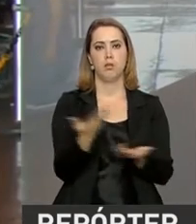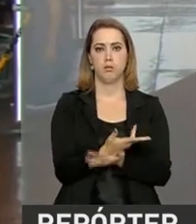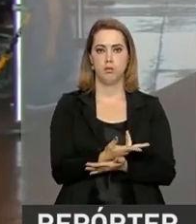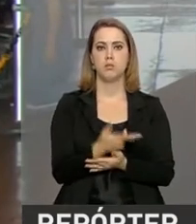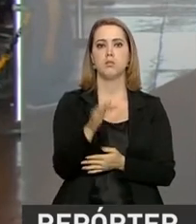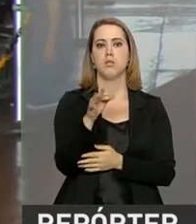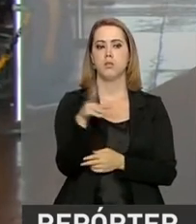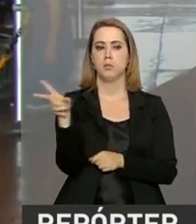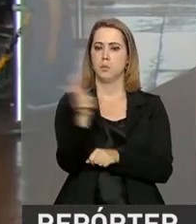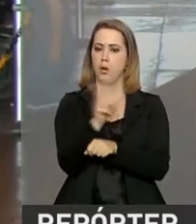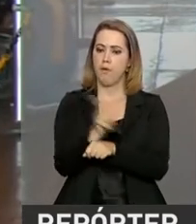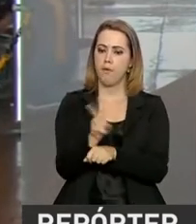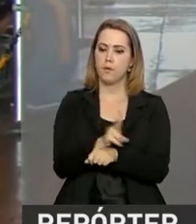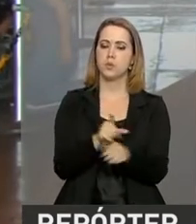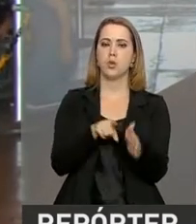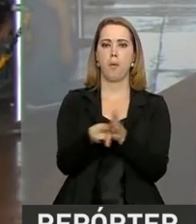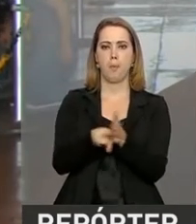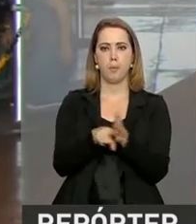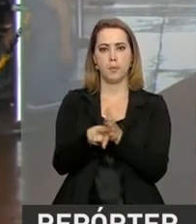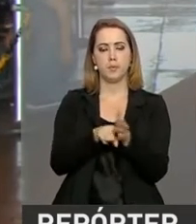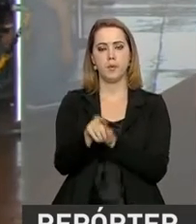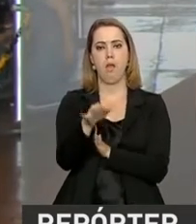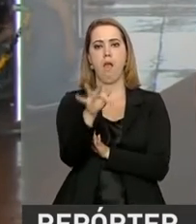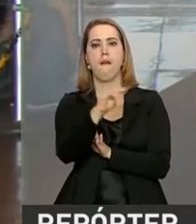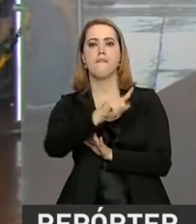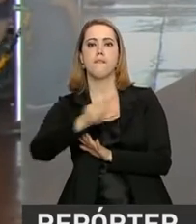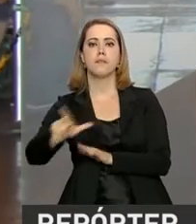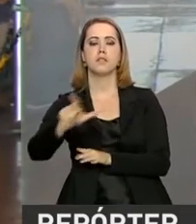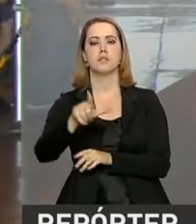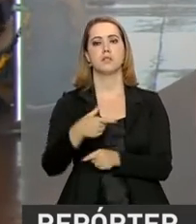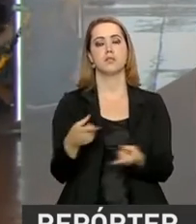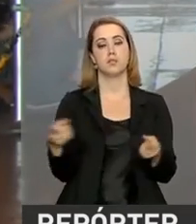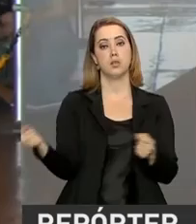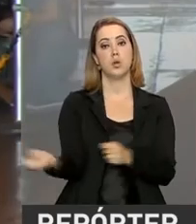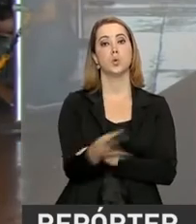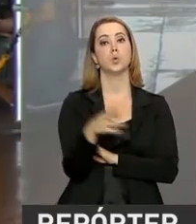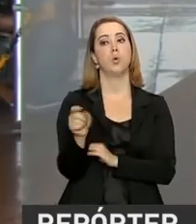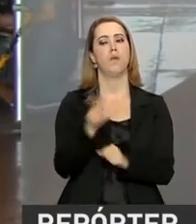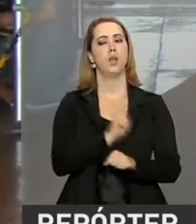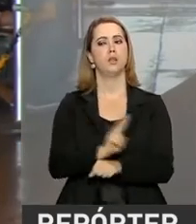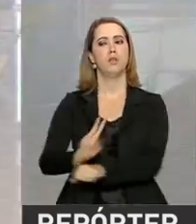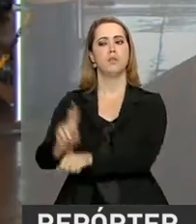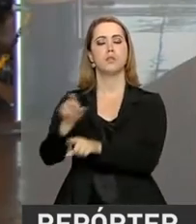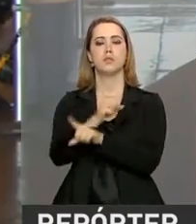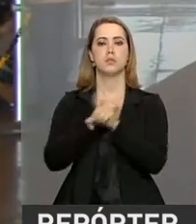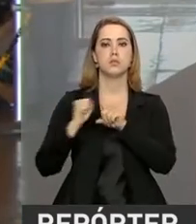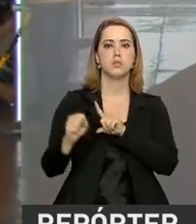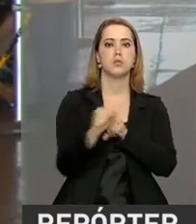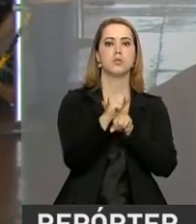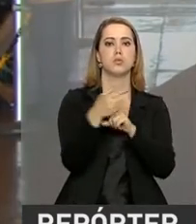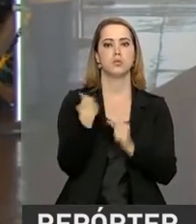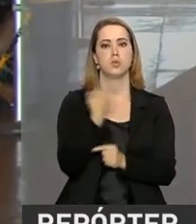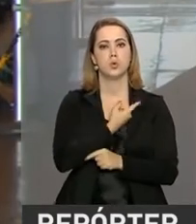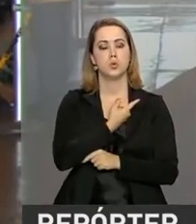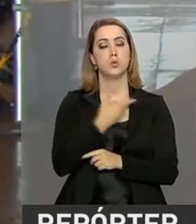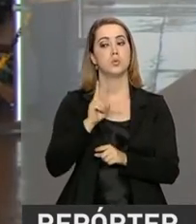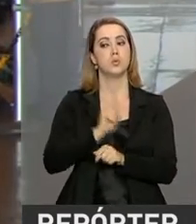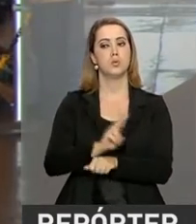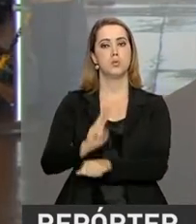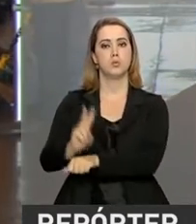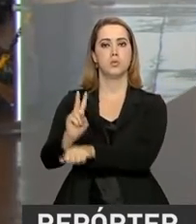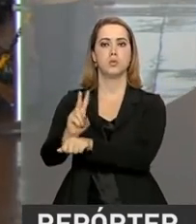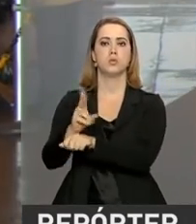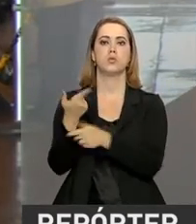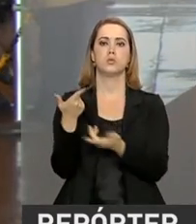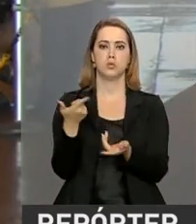fiscal conduzida com a principal característica de uma aduana moderna, que é a de defesa da sociedade. Nós estamos aqui protegendo a